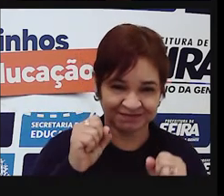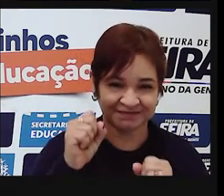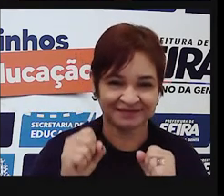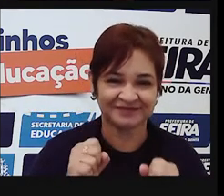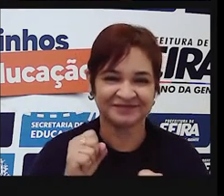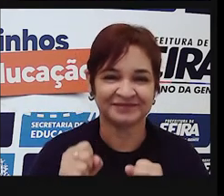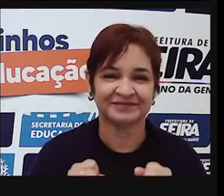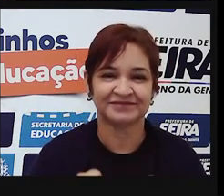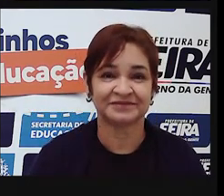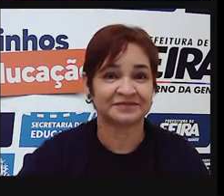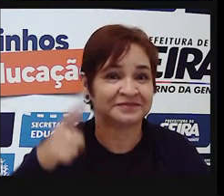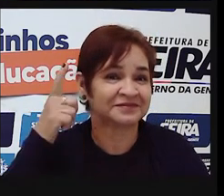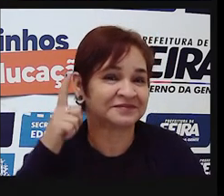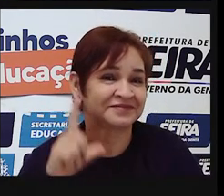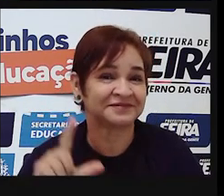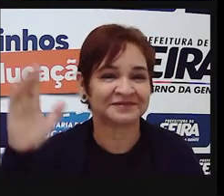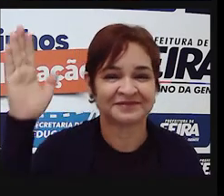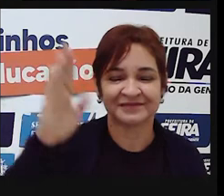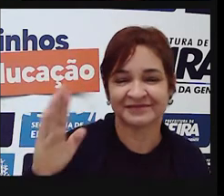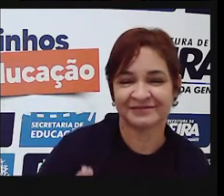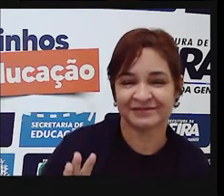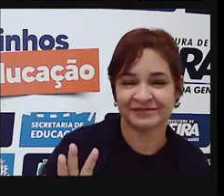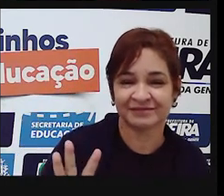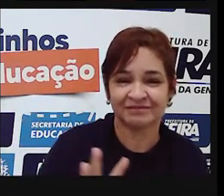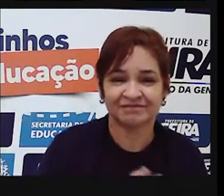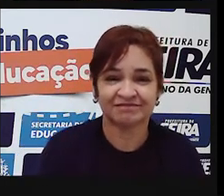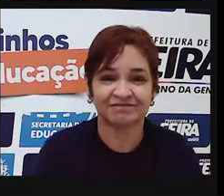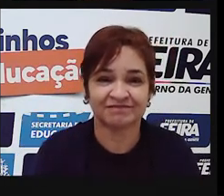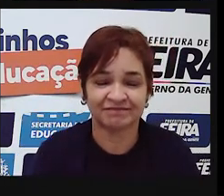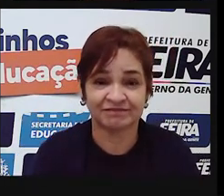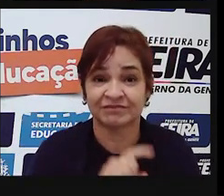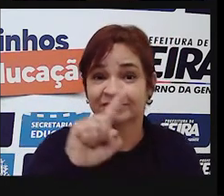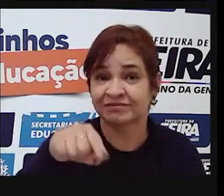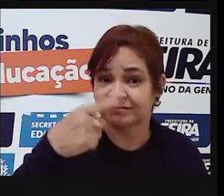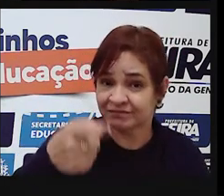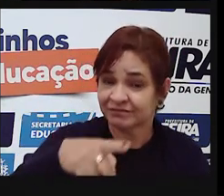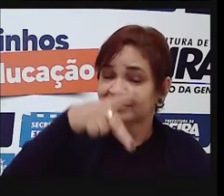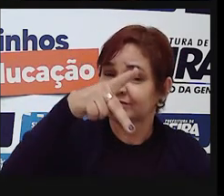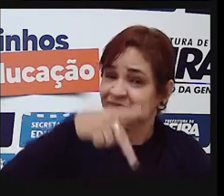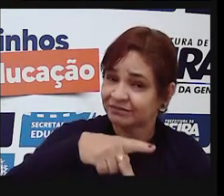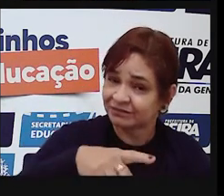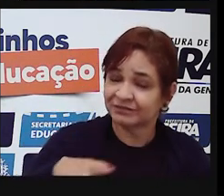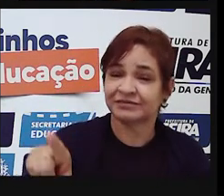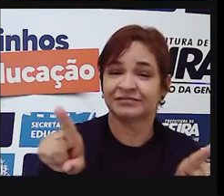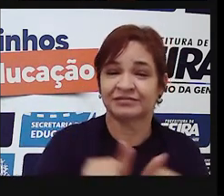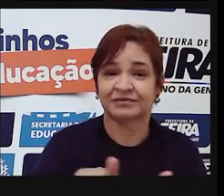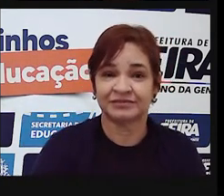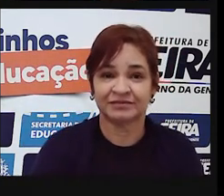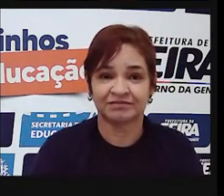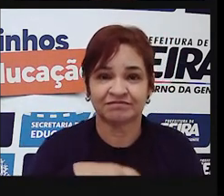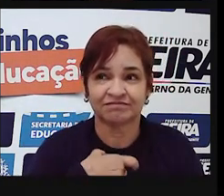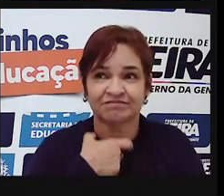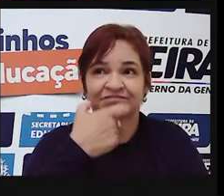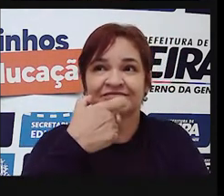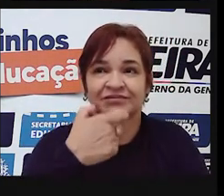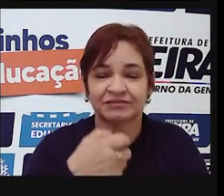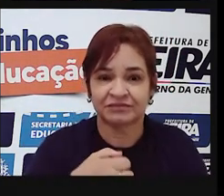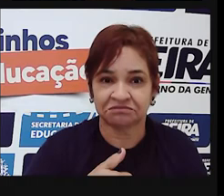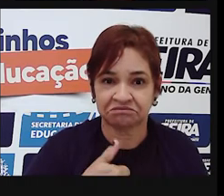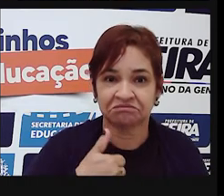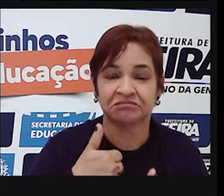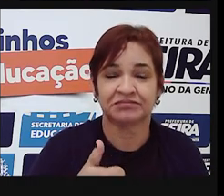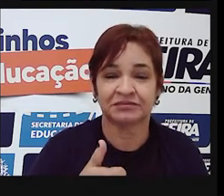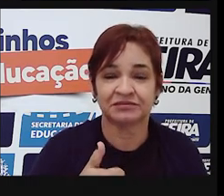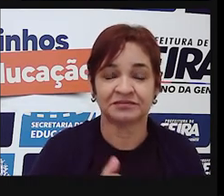conquistou o Brasil e também o público lá fora. Com seu carisma e vozeirão inconfundível, Ivete